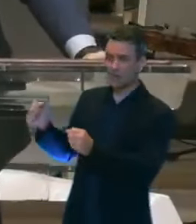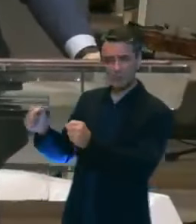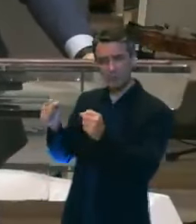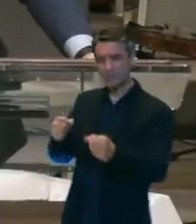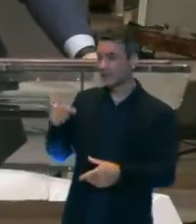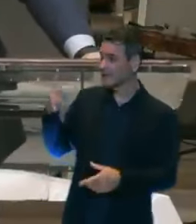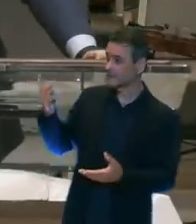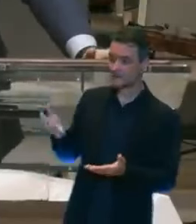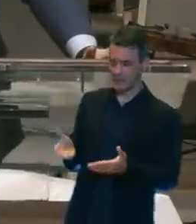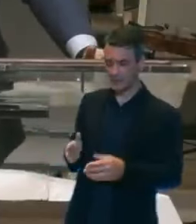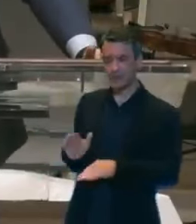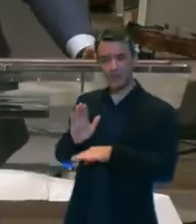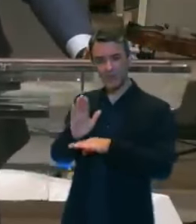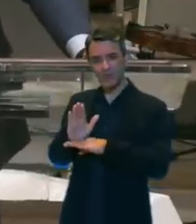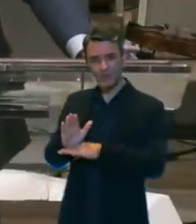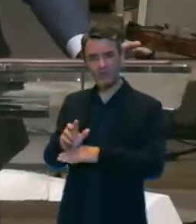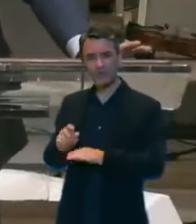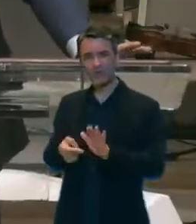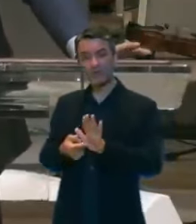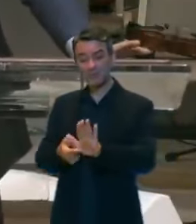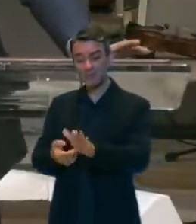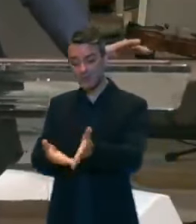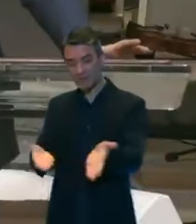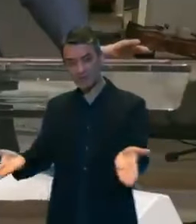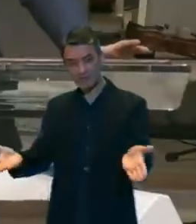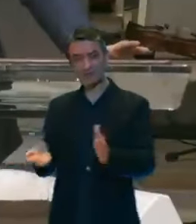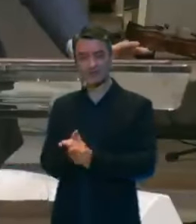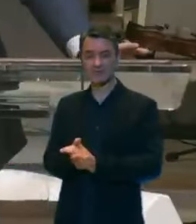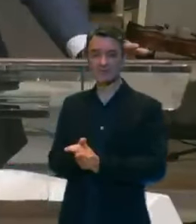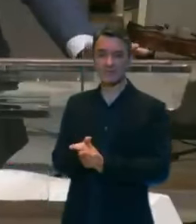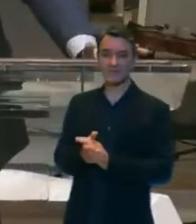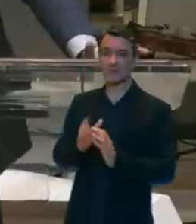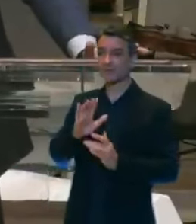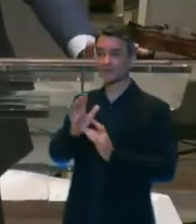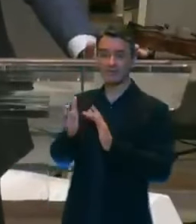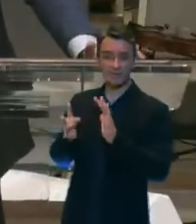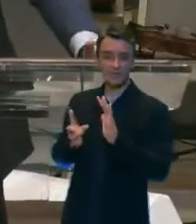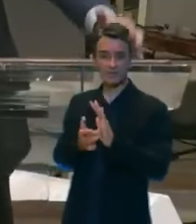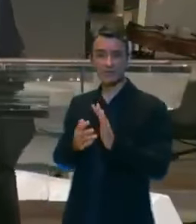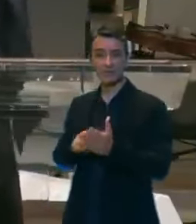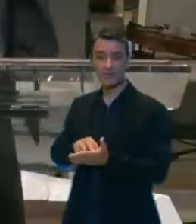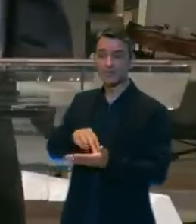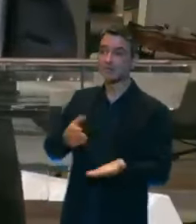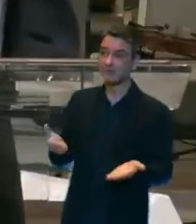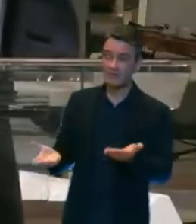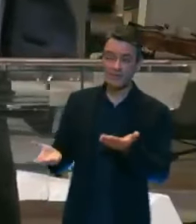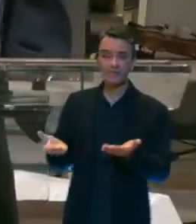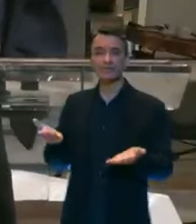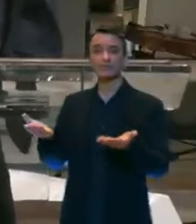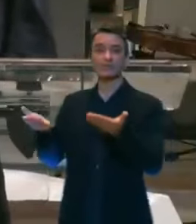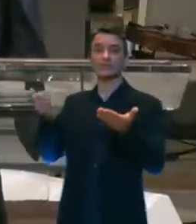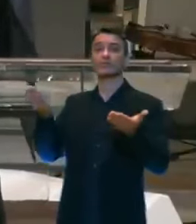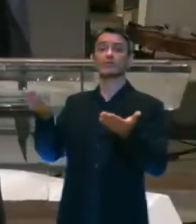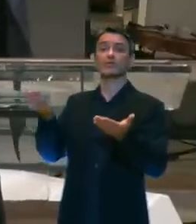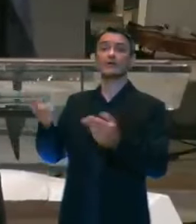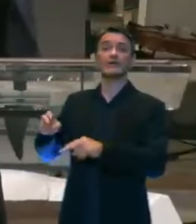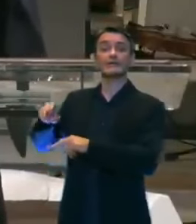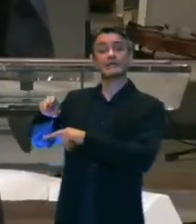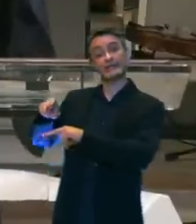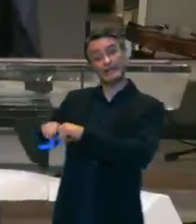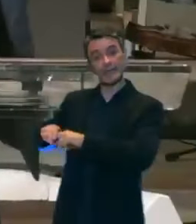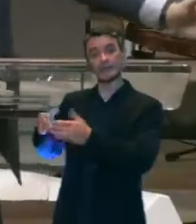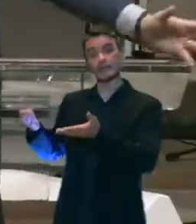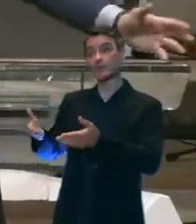poder, o qual ele exerceu em Cristo, ressuscitando dentre os mortos, fazendo-se assentar à sua direita nos